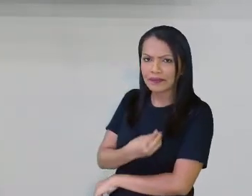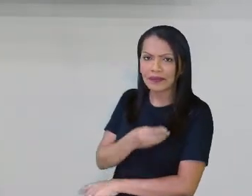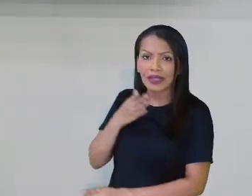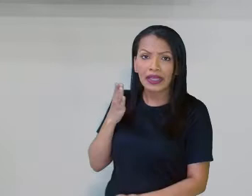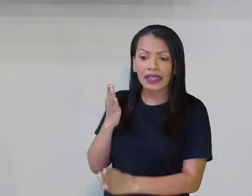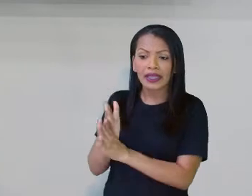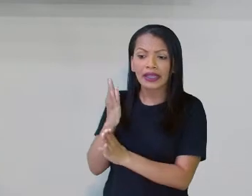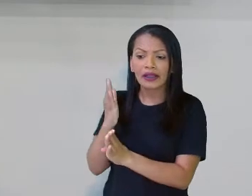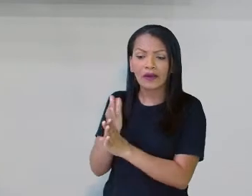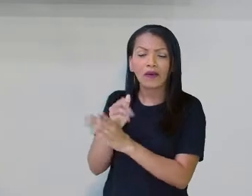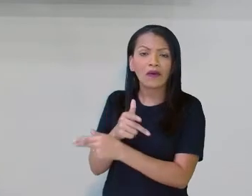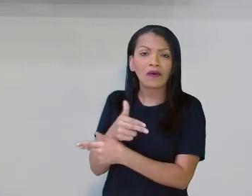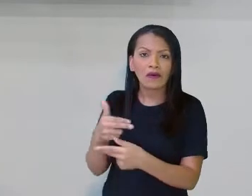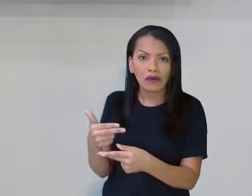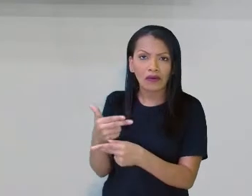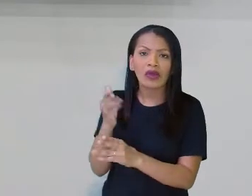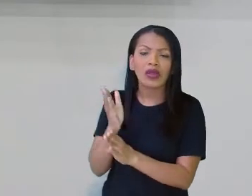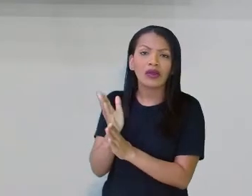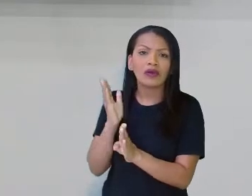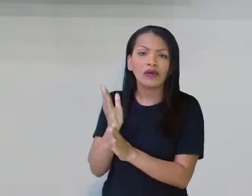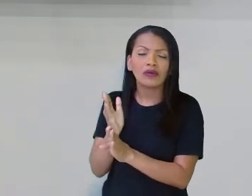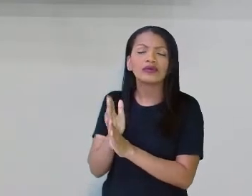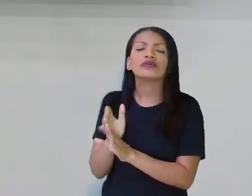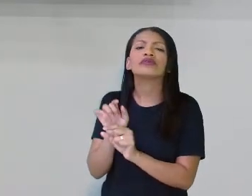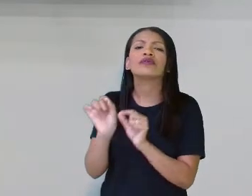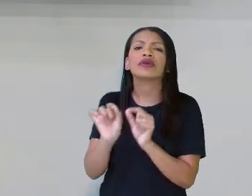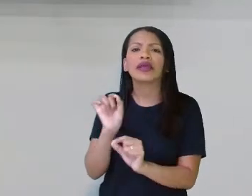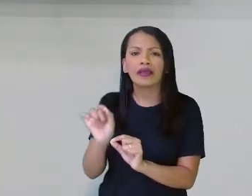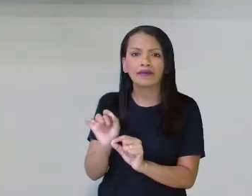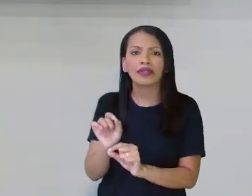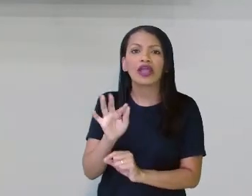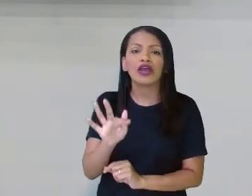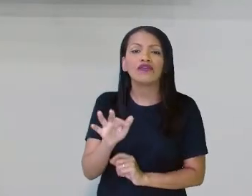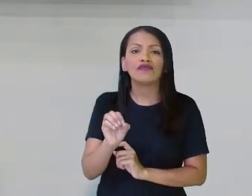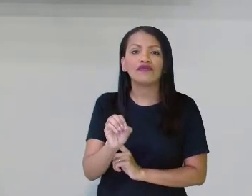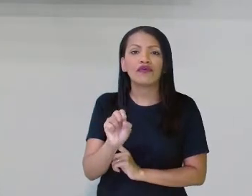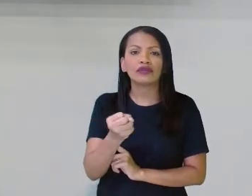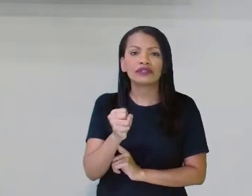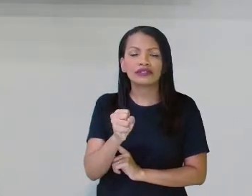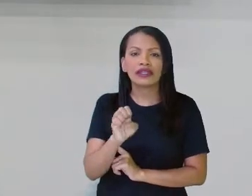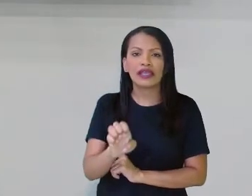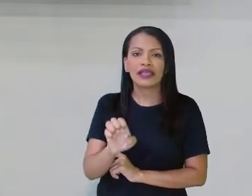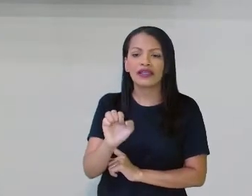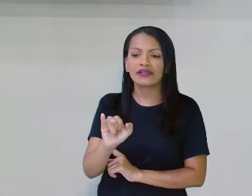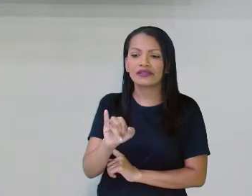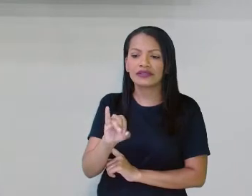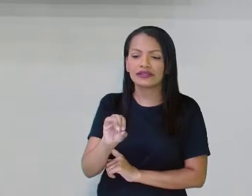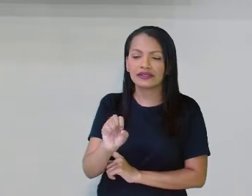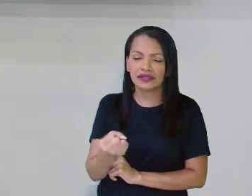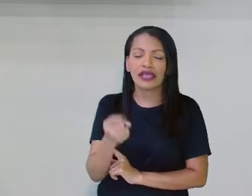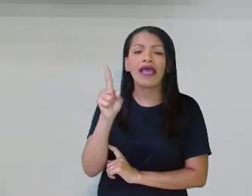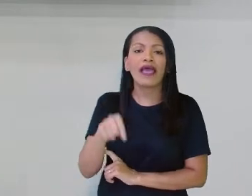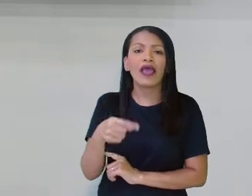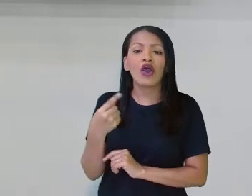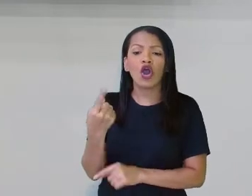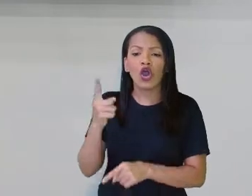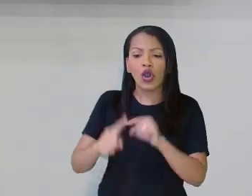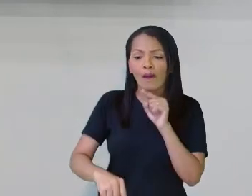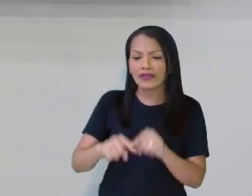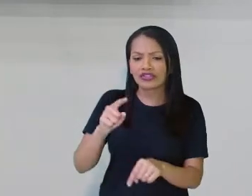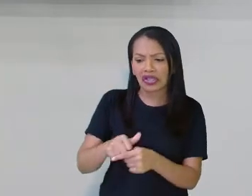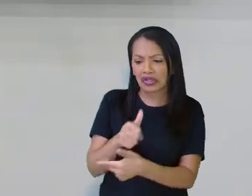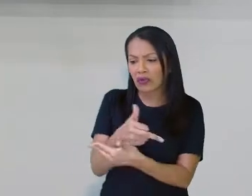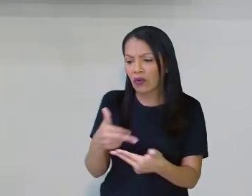algum resto de existência, algum resquício, isso são chamados de fósseis. São objetos que mostram que aquilo ali já